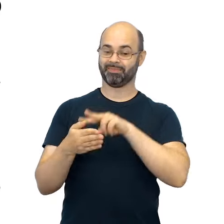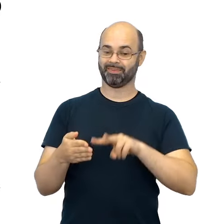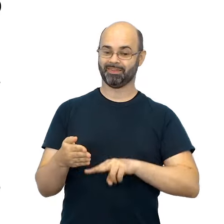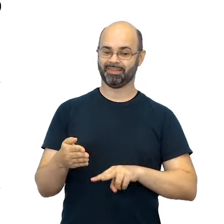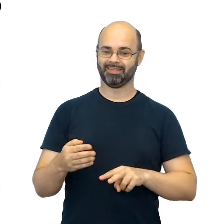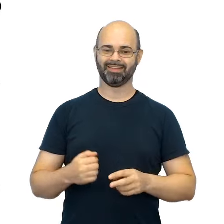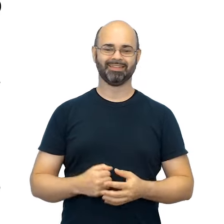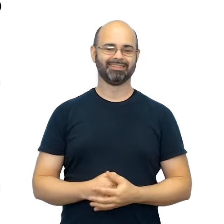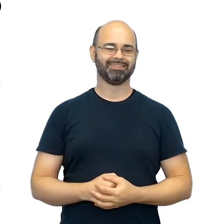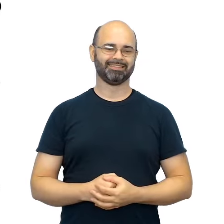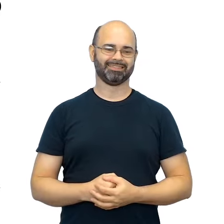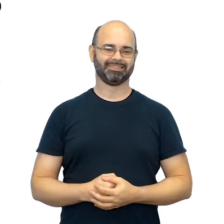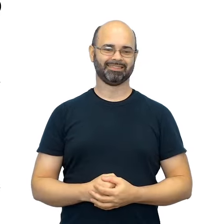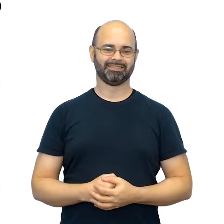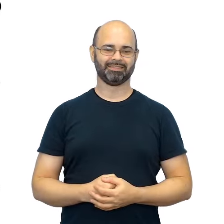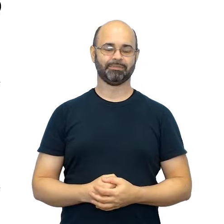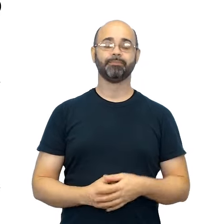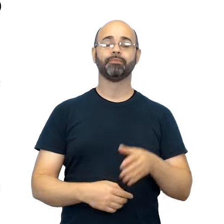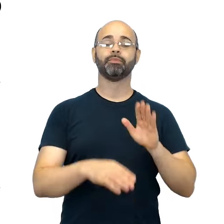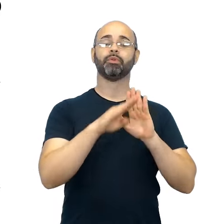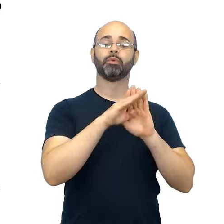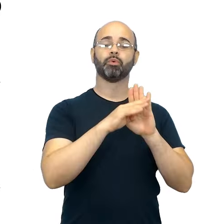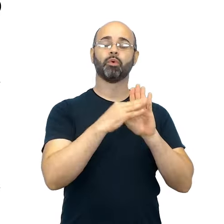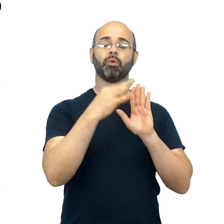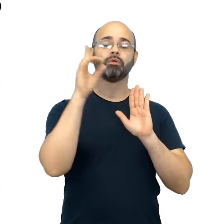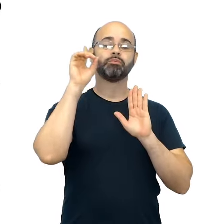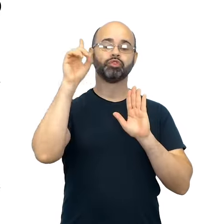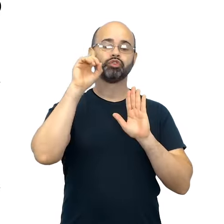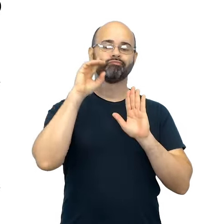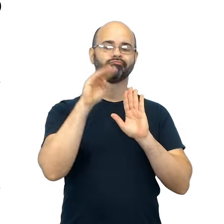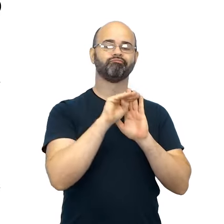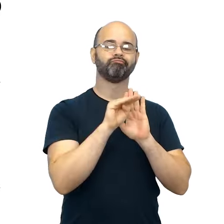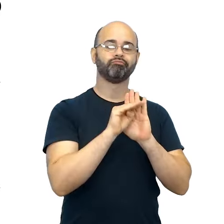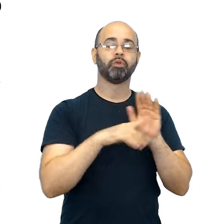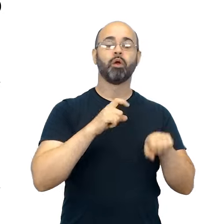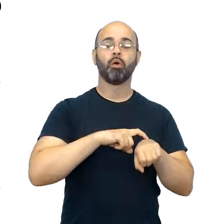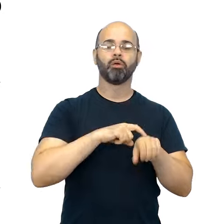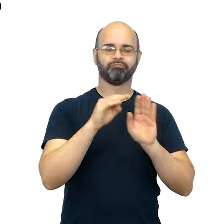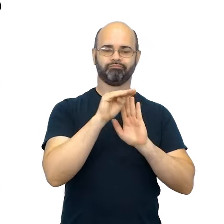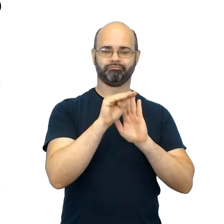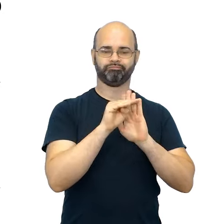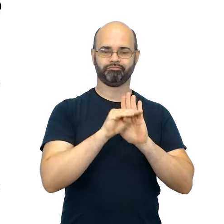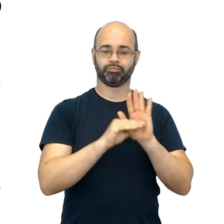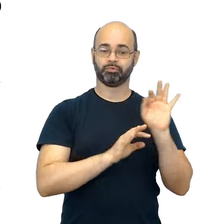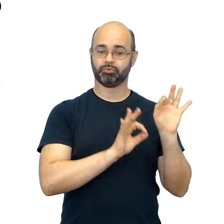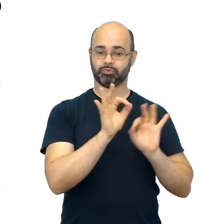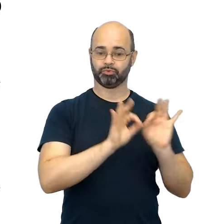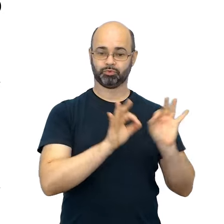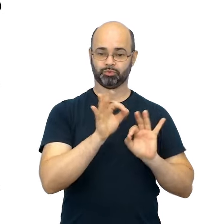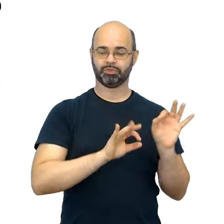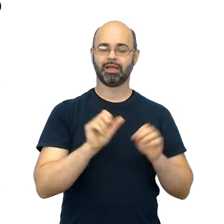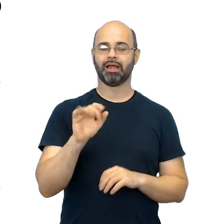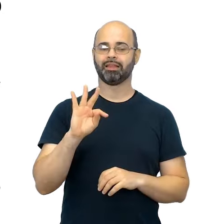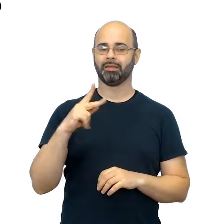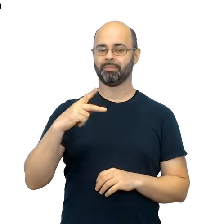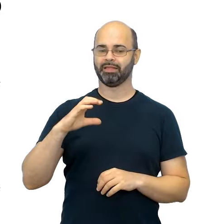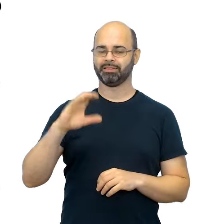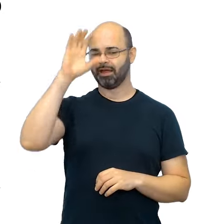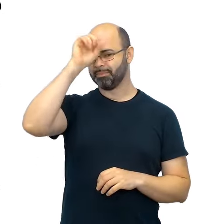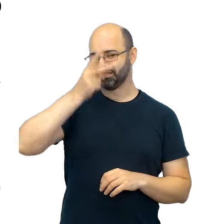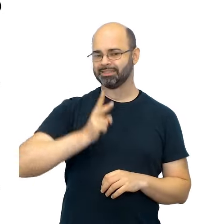hoje. Revisar o cronograma e a estruturação das formações da ATPC do Aprender